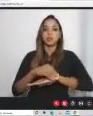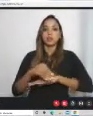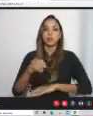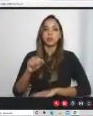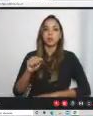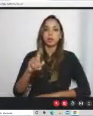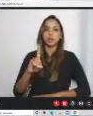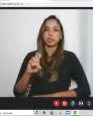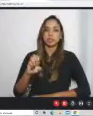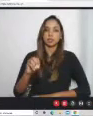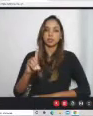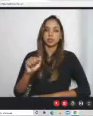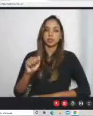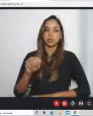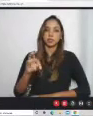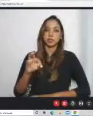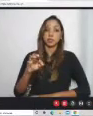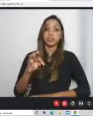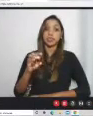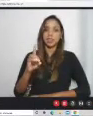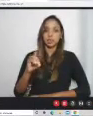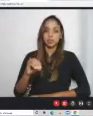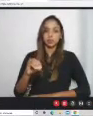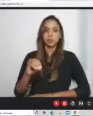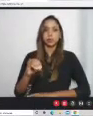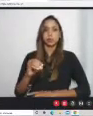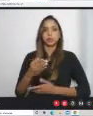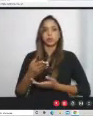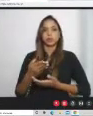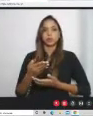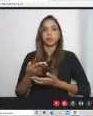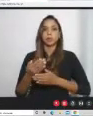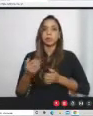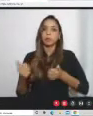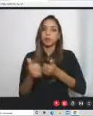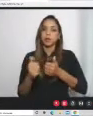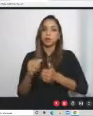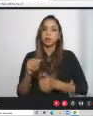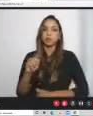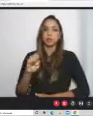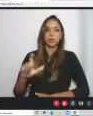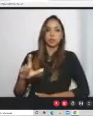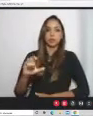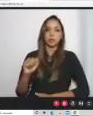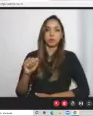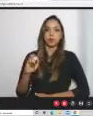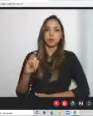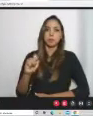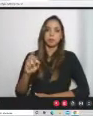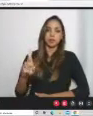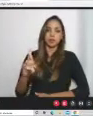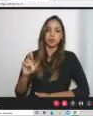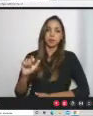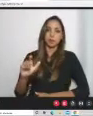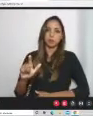no perímetro compreendido entre a Avenida Abel Cabral até a Olavo Lacerda Montenegro.